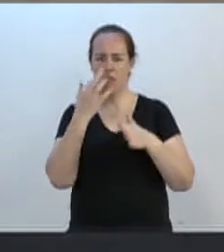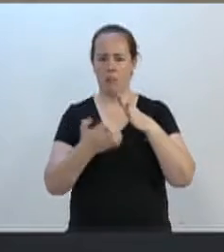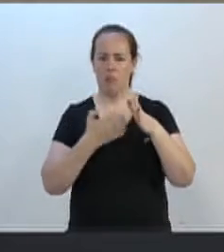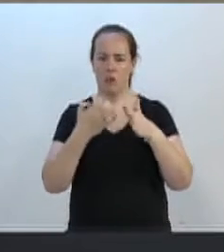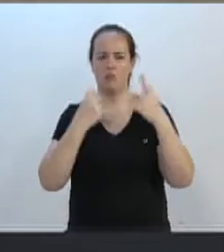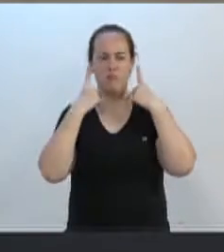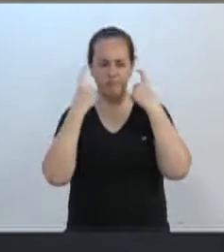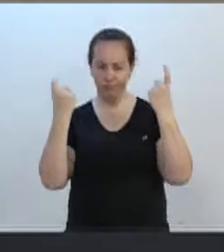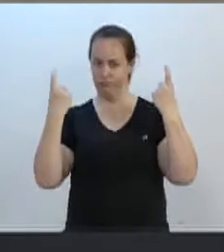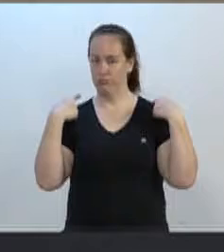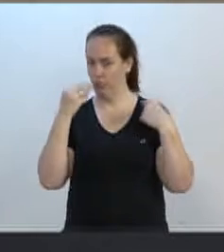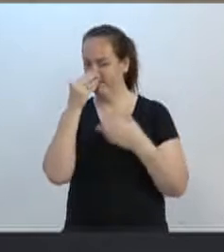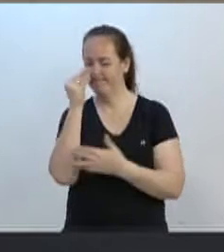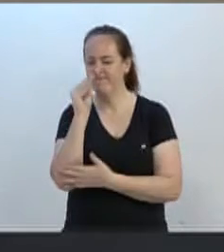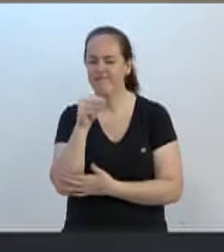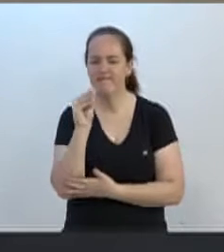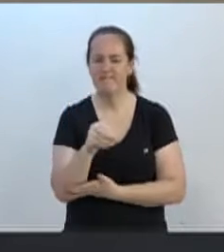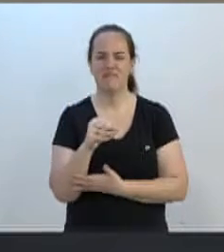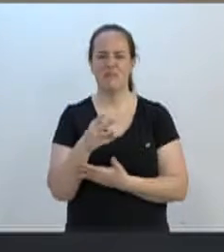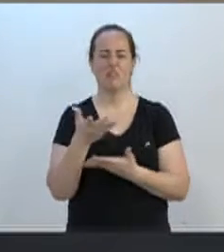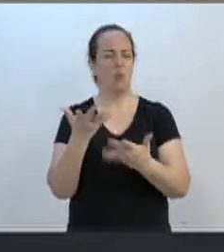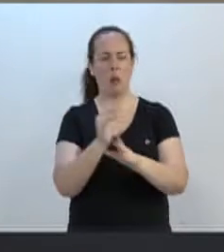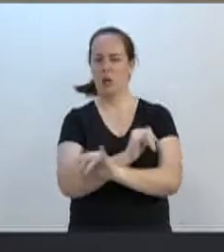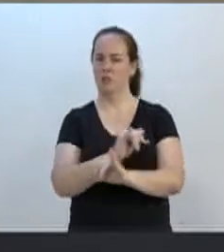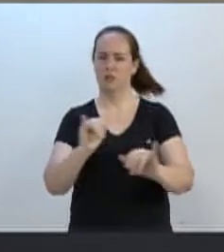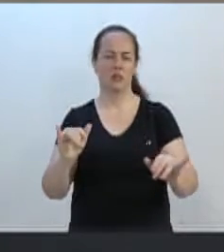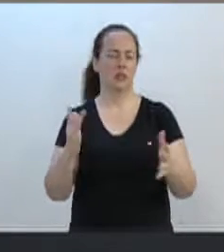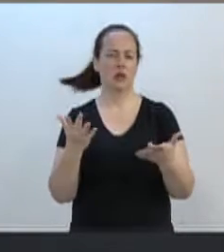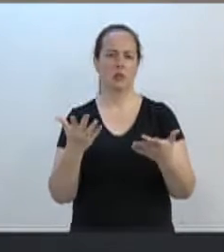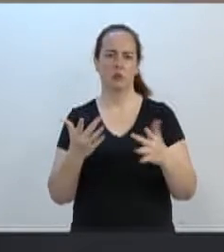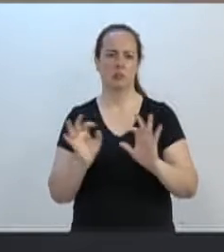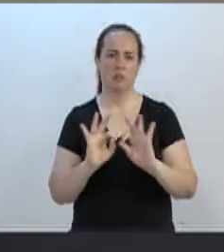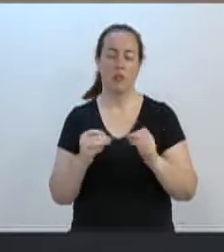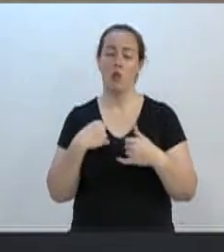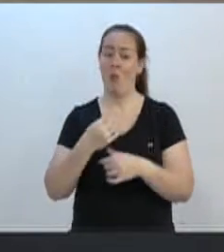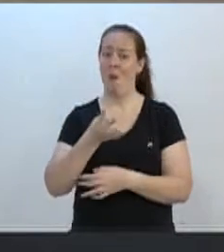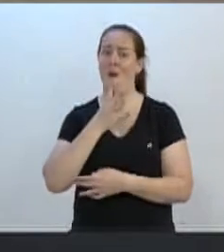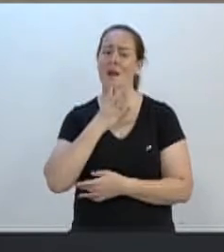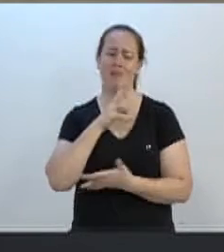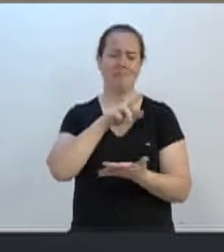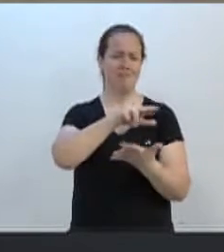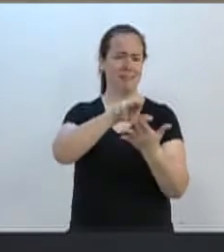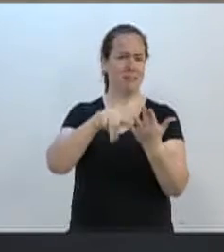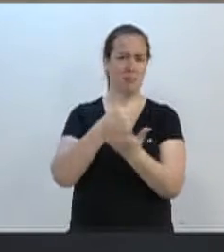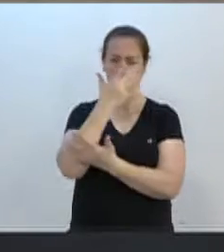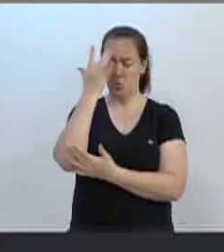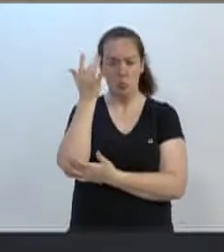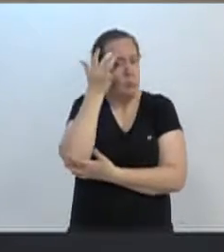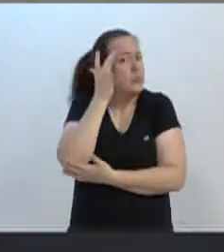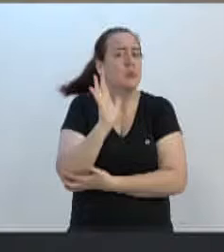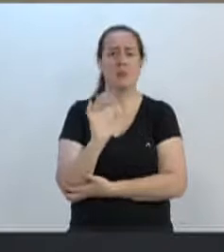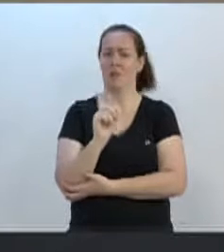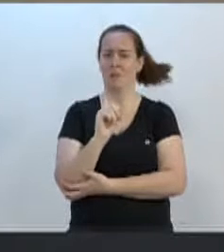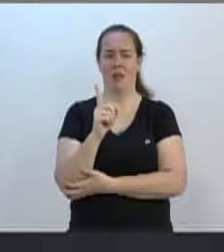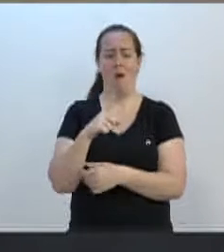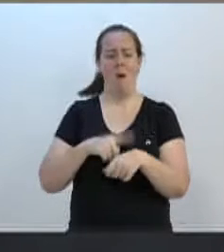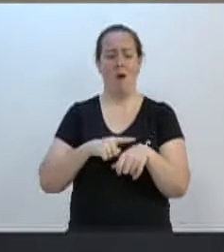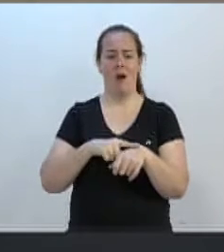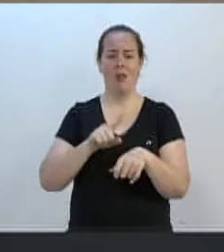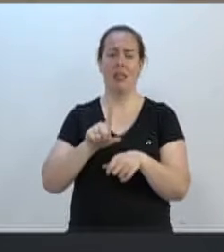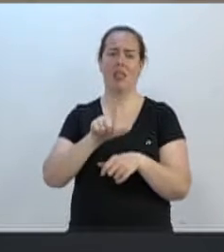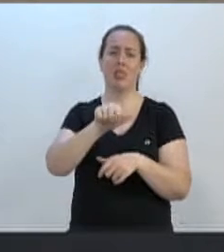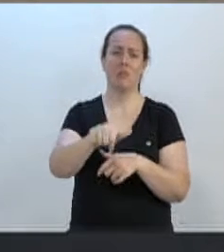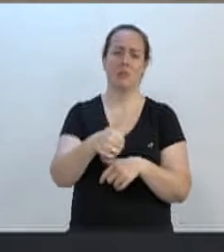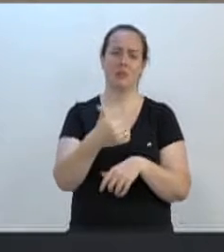de não lembrar, parece que faz questão de não avisar os usuários, e eu conheço vários usuários que não sabiam que podiam depois das 10 horas parar,